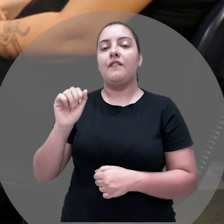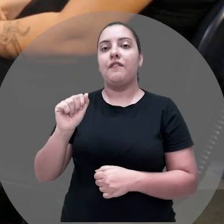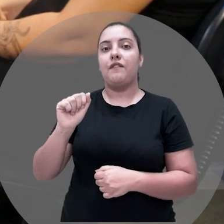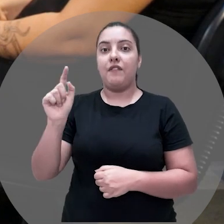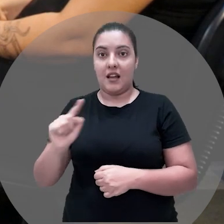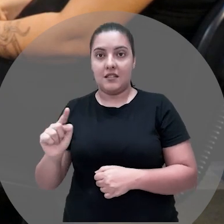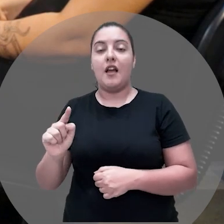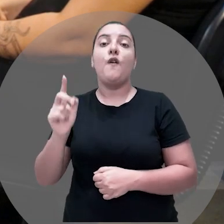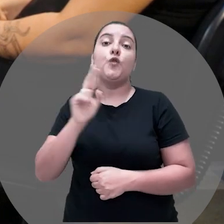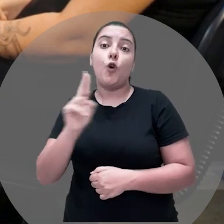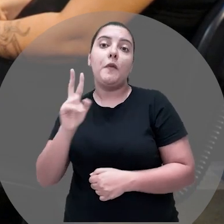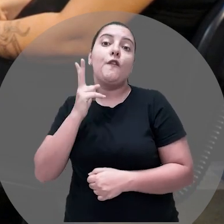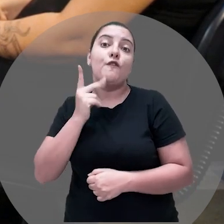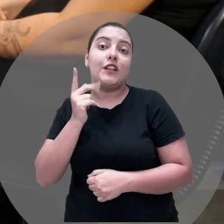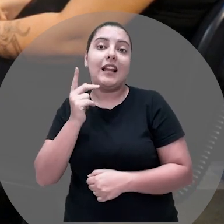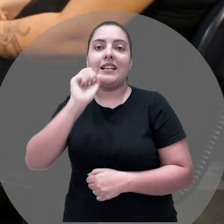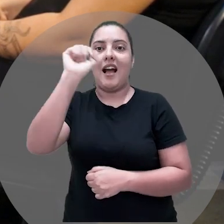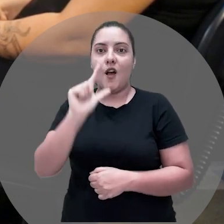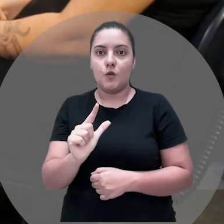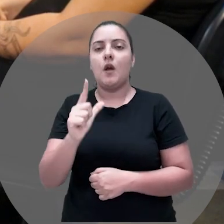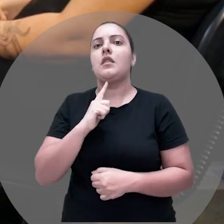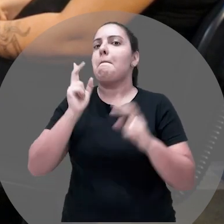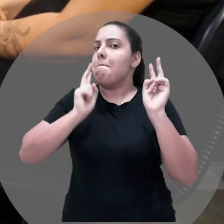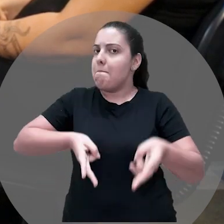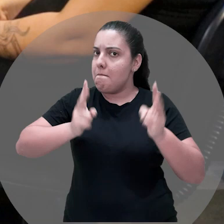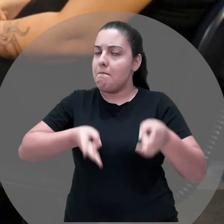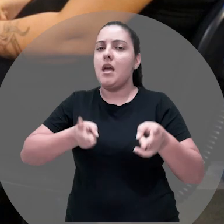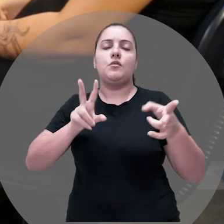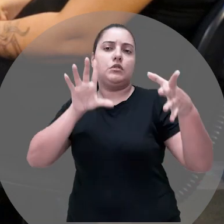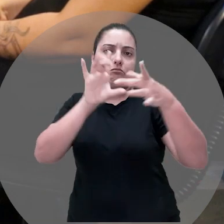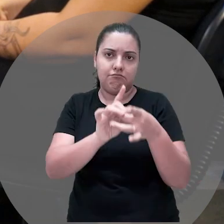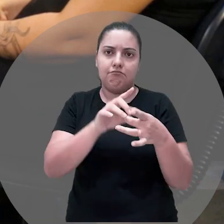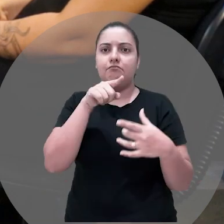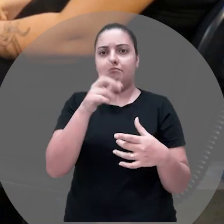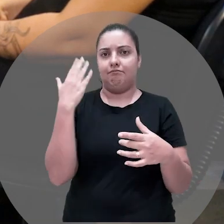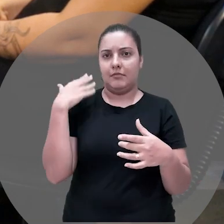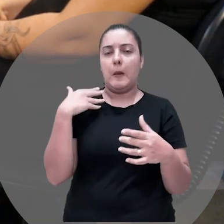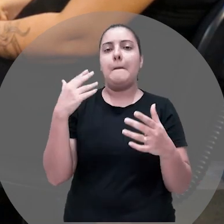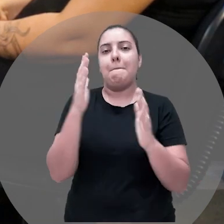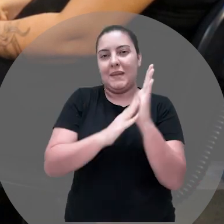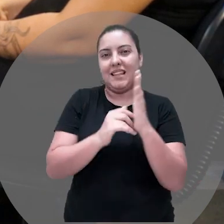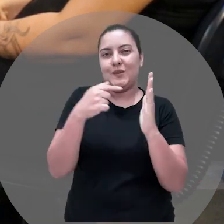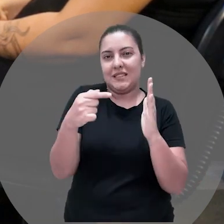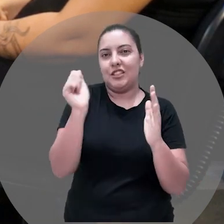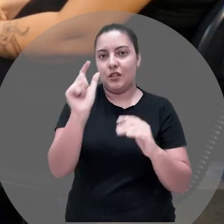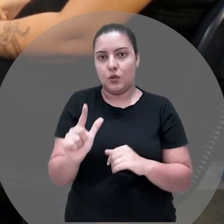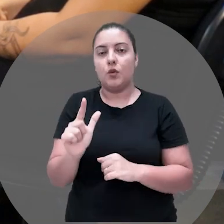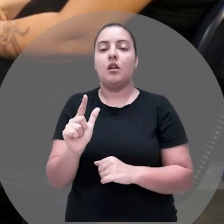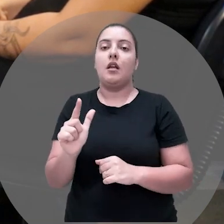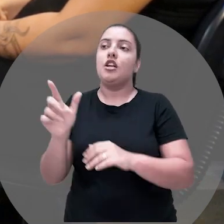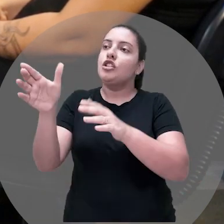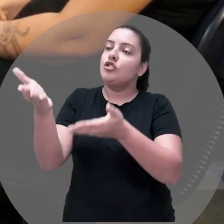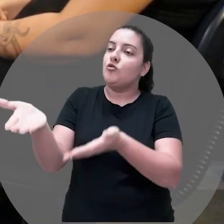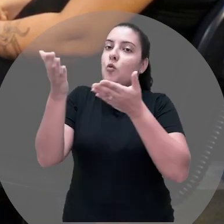que é a Fortaleza azul que ela também é tem essa mesma sentido do Pintando o site